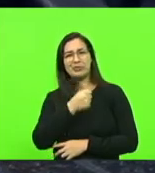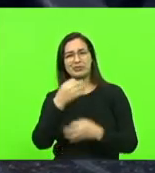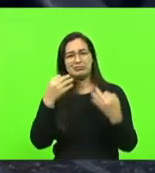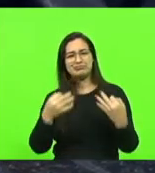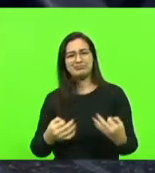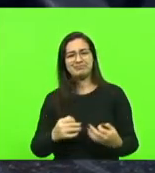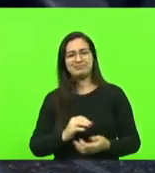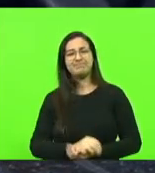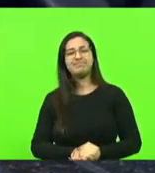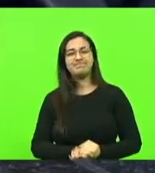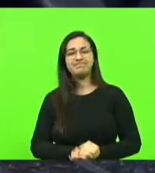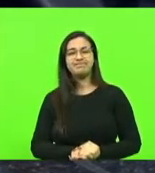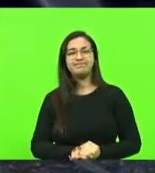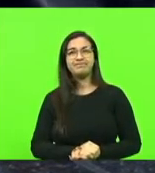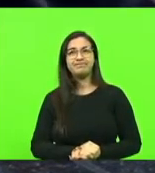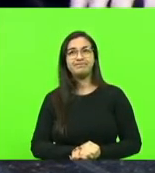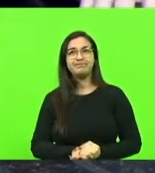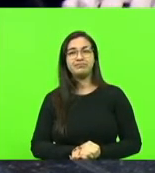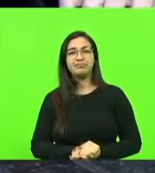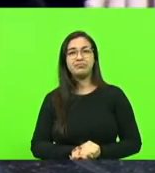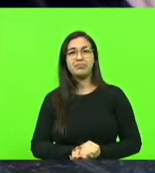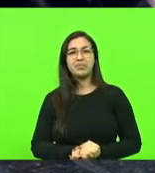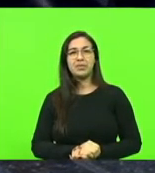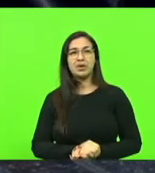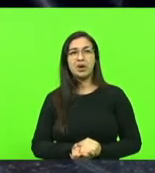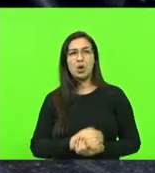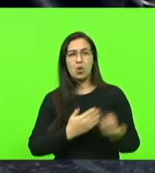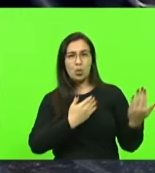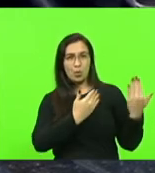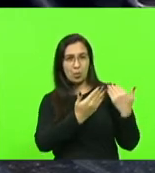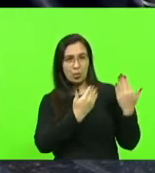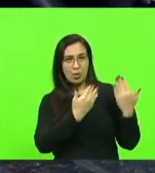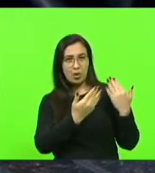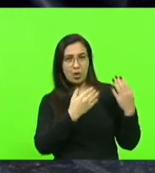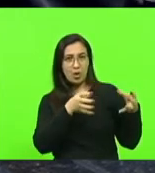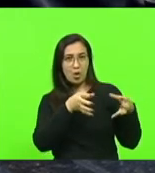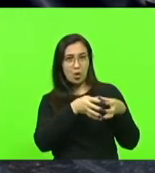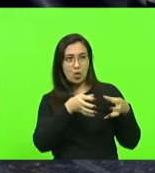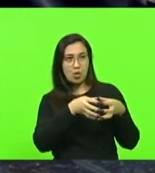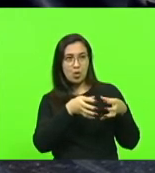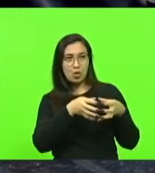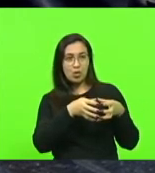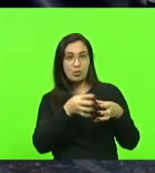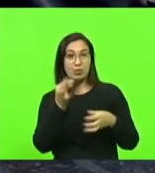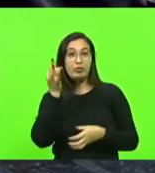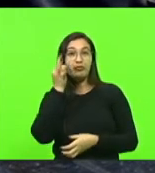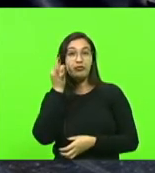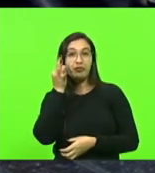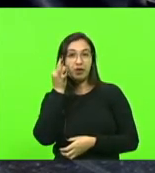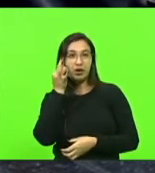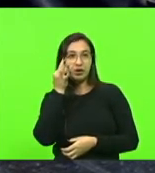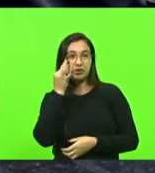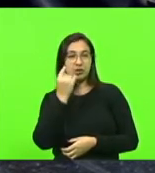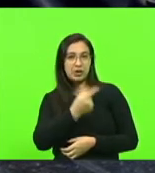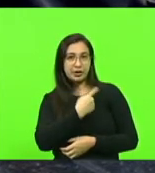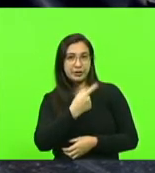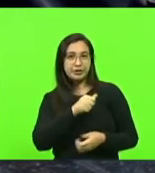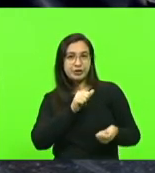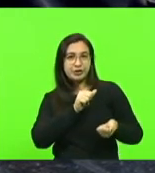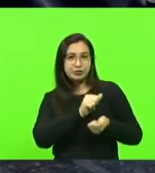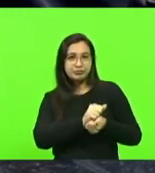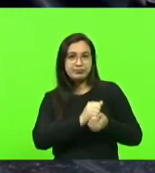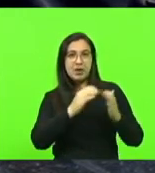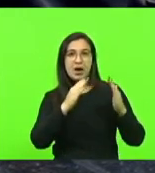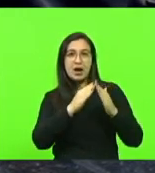Estava trocando umas ideias aqui, senhor presidente, com o deputado Fernando Krelin, Nós moramos, né, ele mora